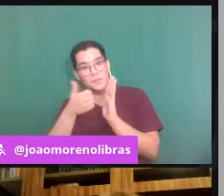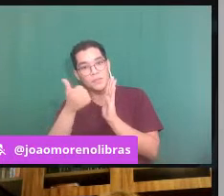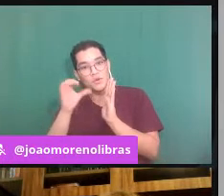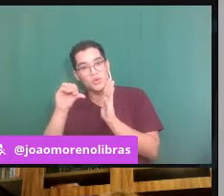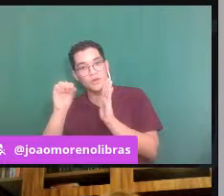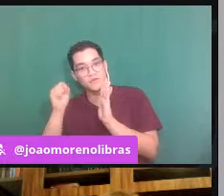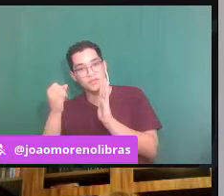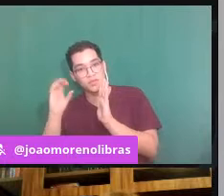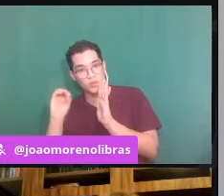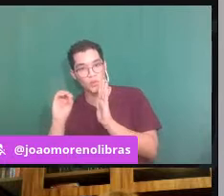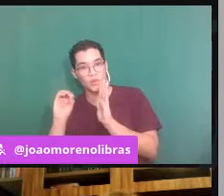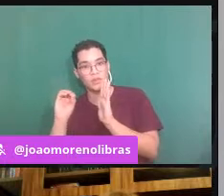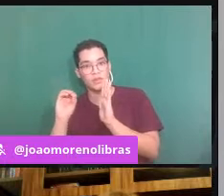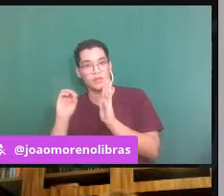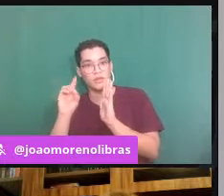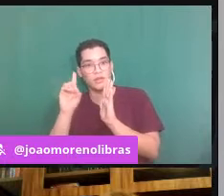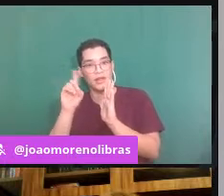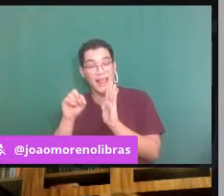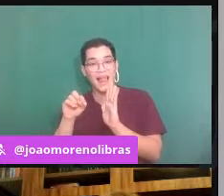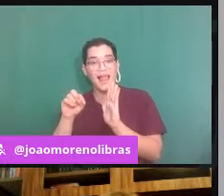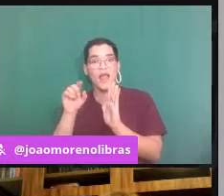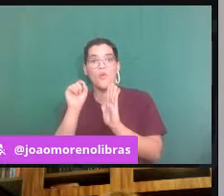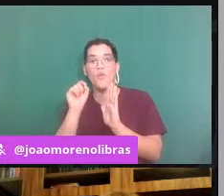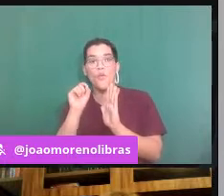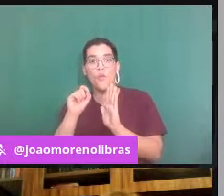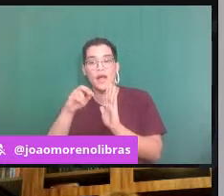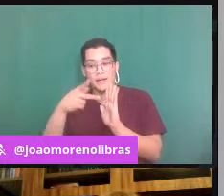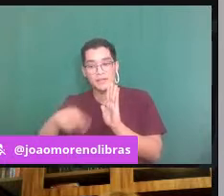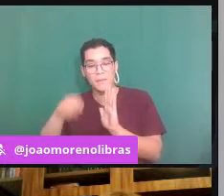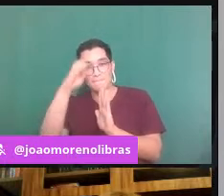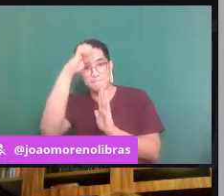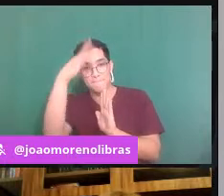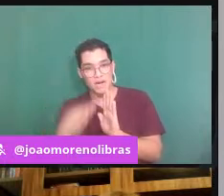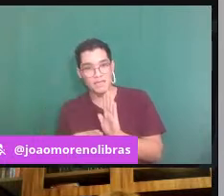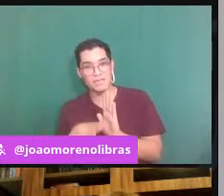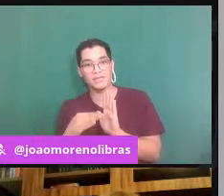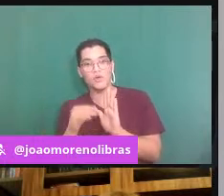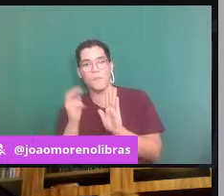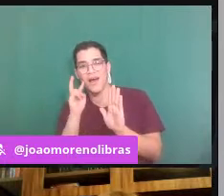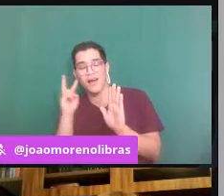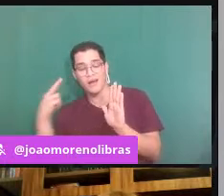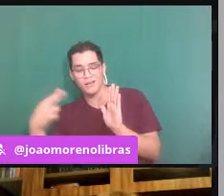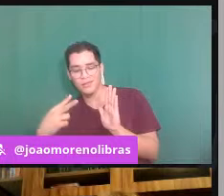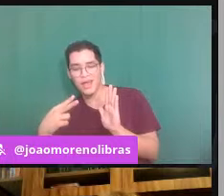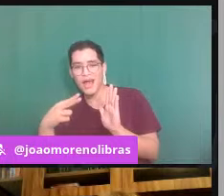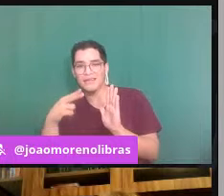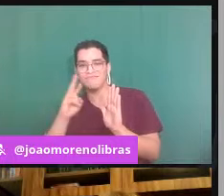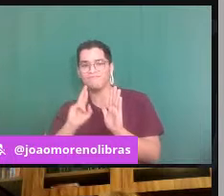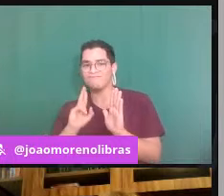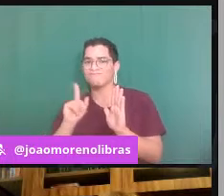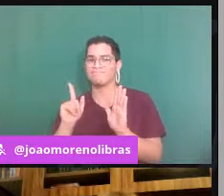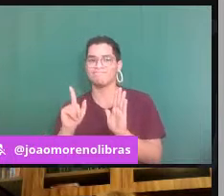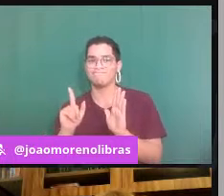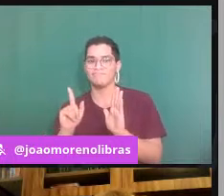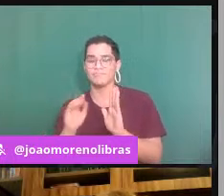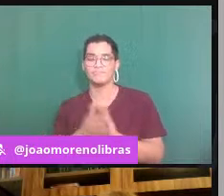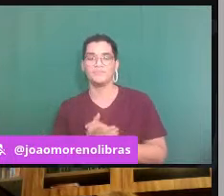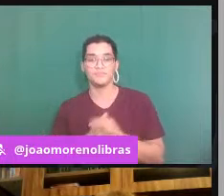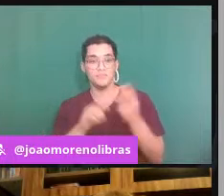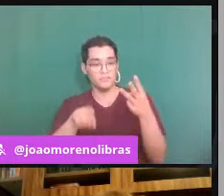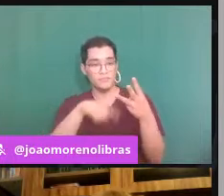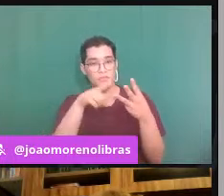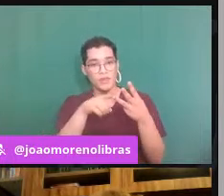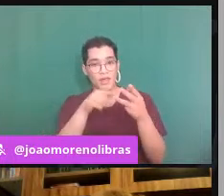da análise transfrástica, né? Depois eu tive a oportunidade de passar pelo segundo momento, que é o das gramáticas de